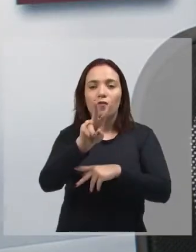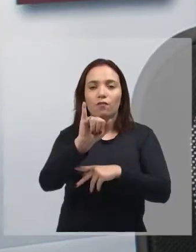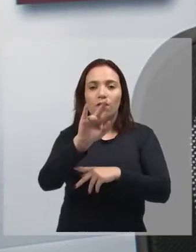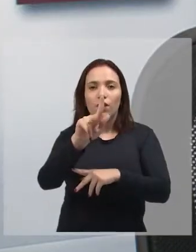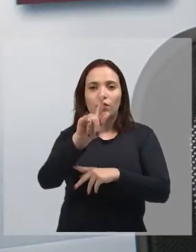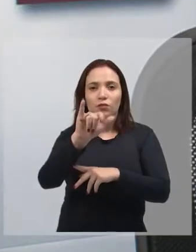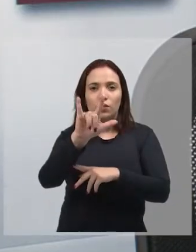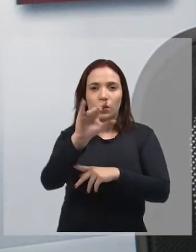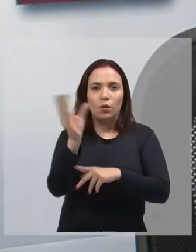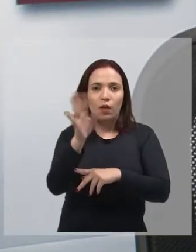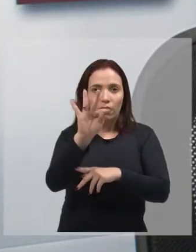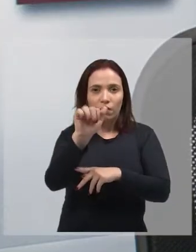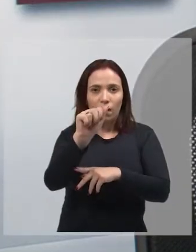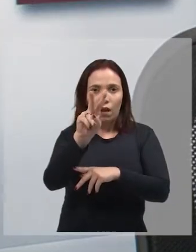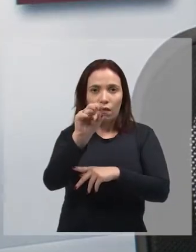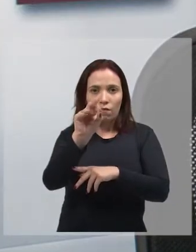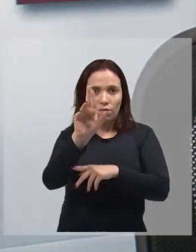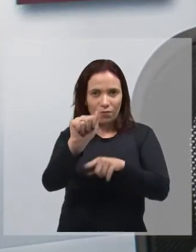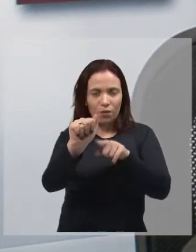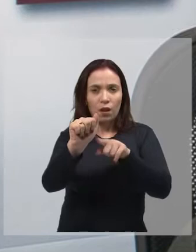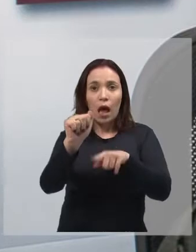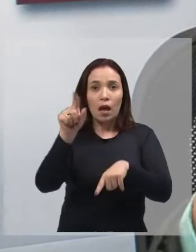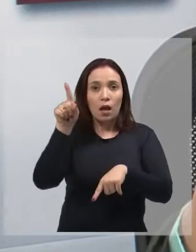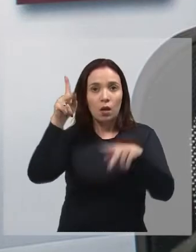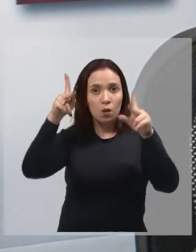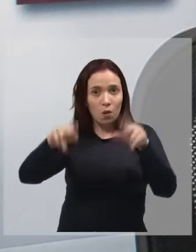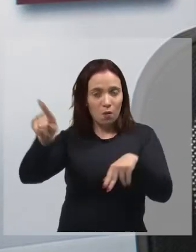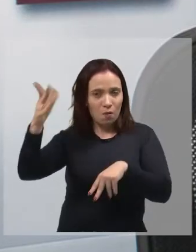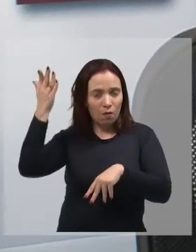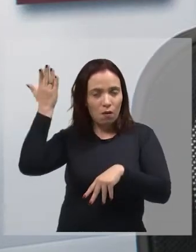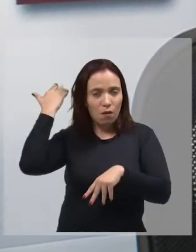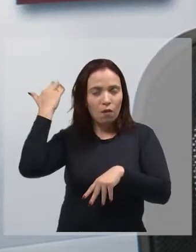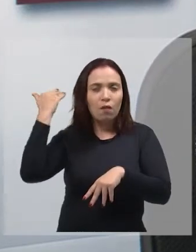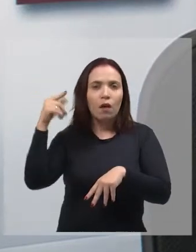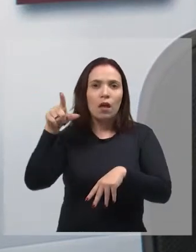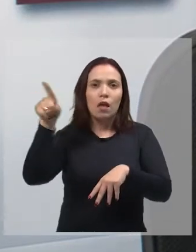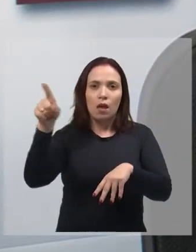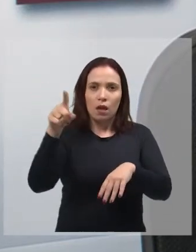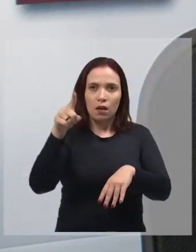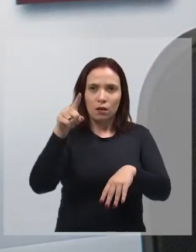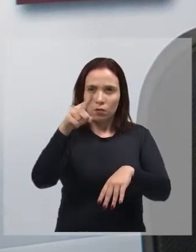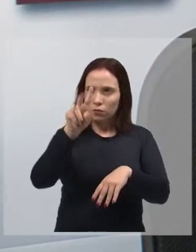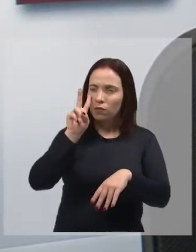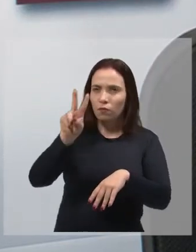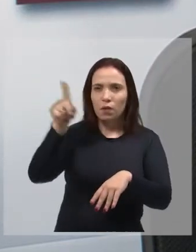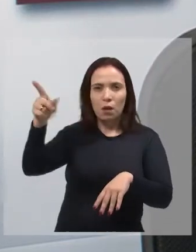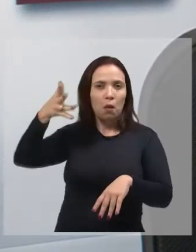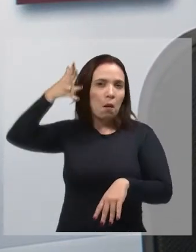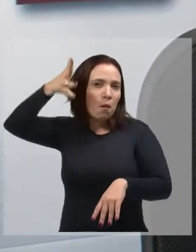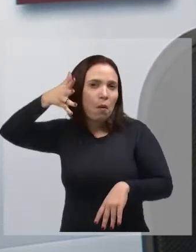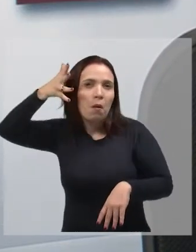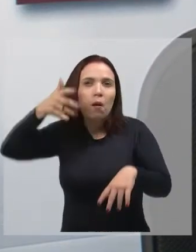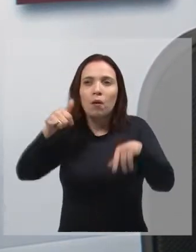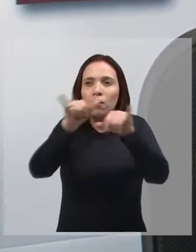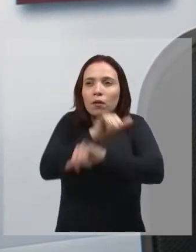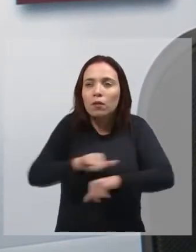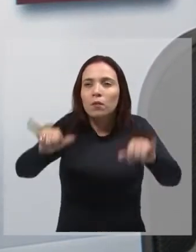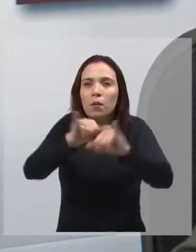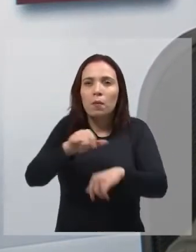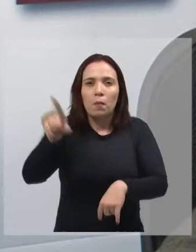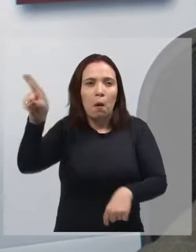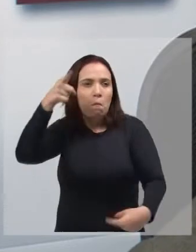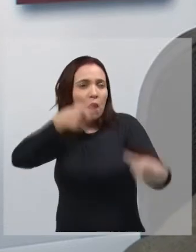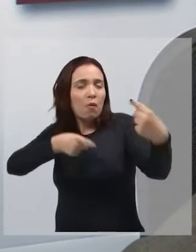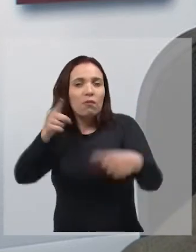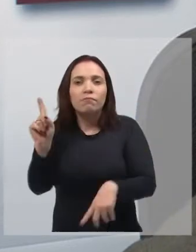ele é silencioso. Você não vê ele fazendo grandes discursos, grandes embates, ele faz as